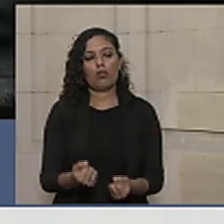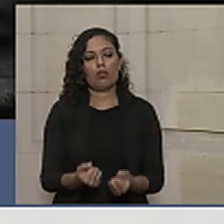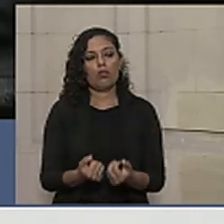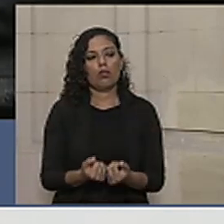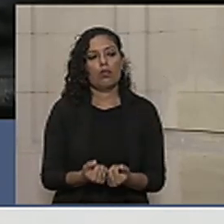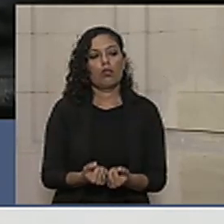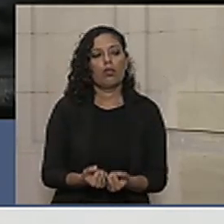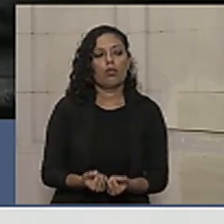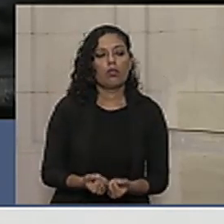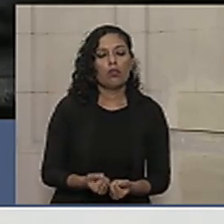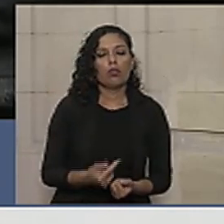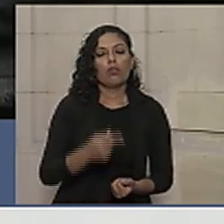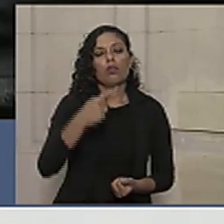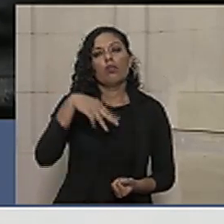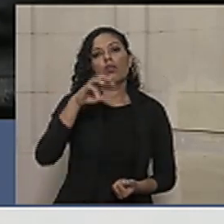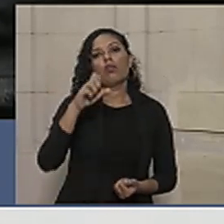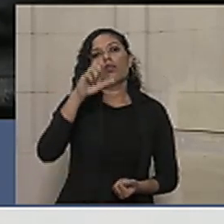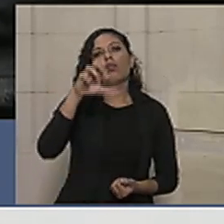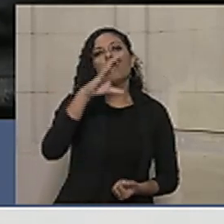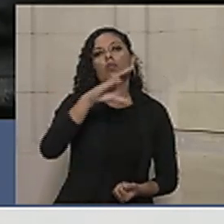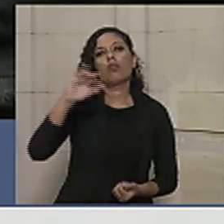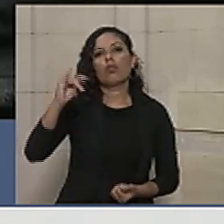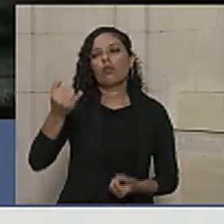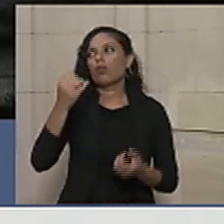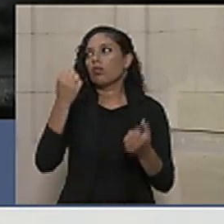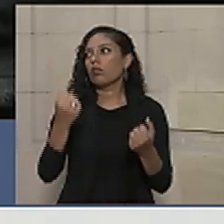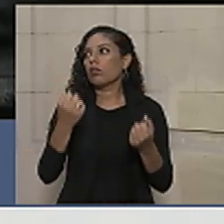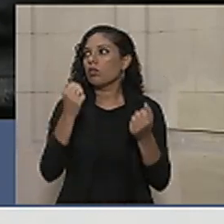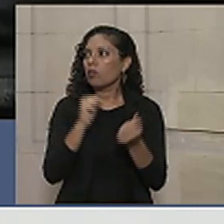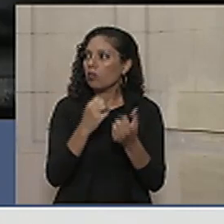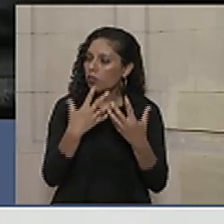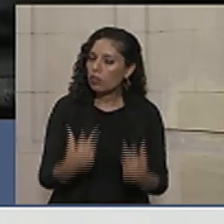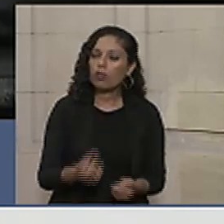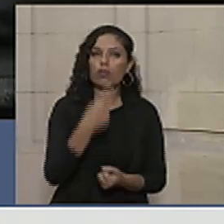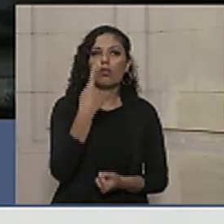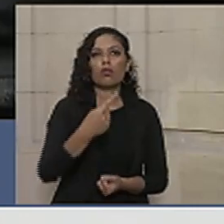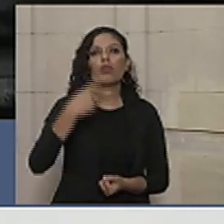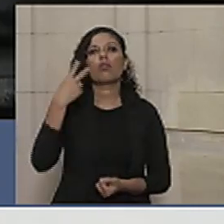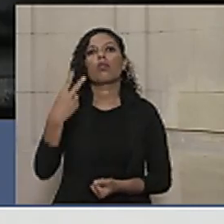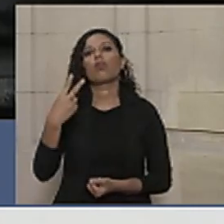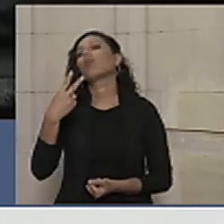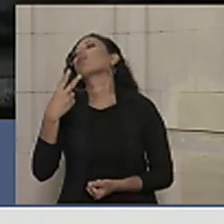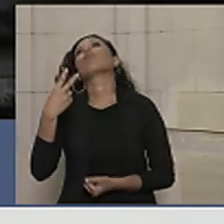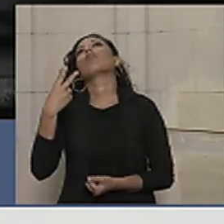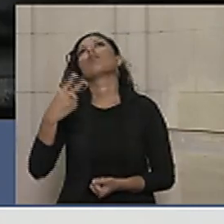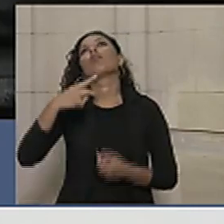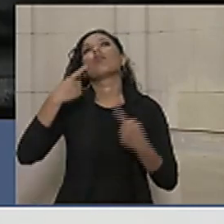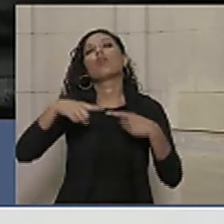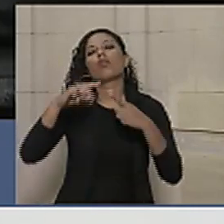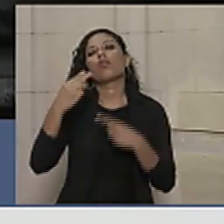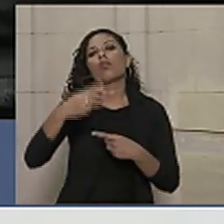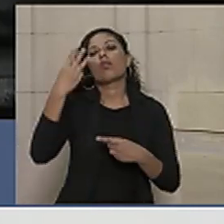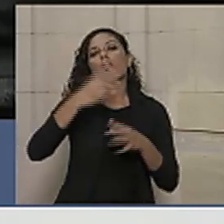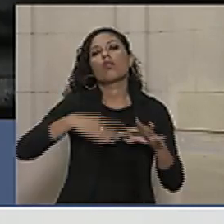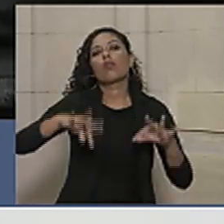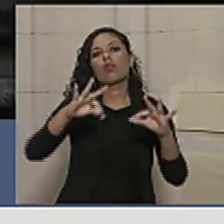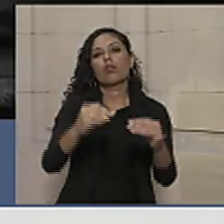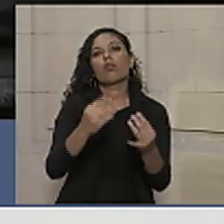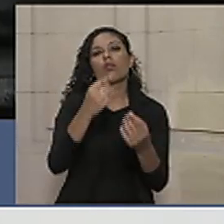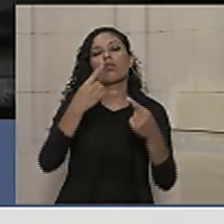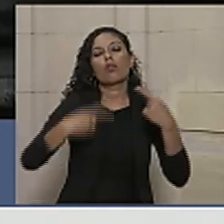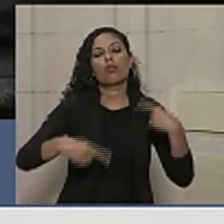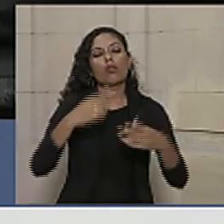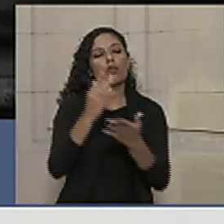Em votação, o parecer da CCJ, favorável a 1, contrário 2 e 3 de plenário. Os senhores que aprovam nesse como